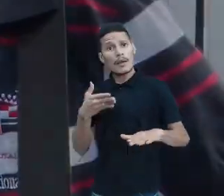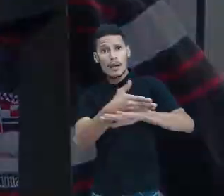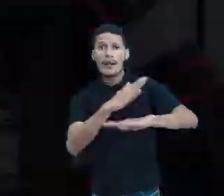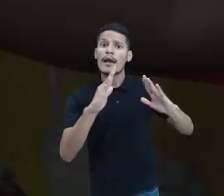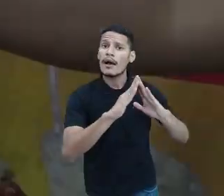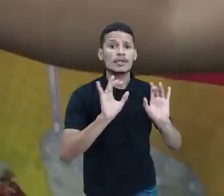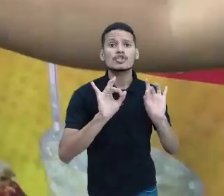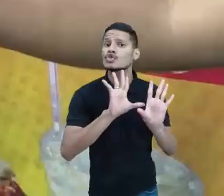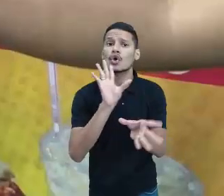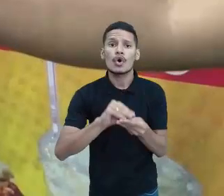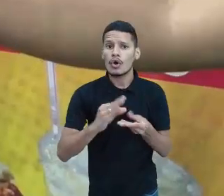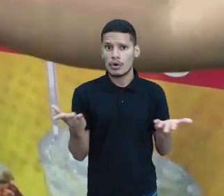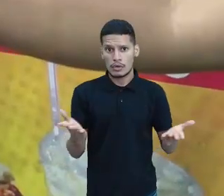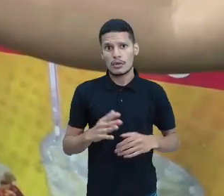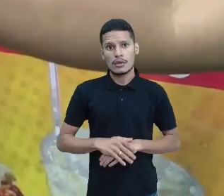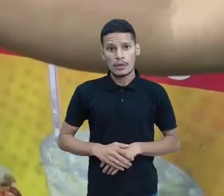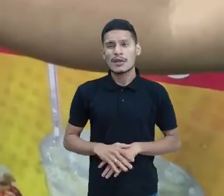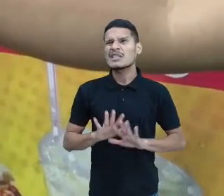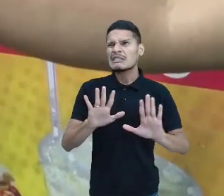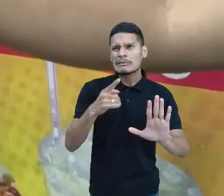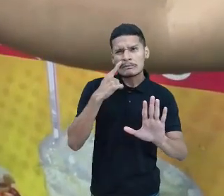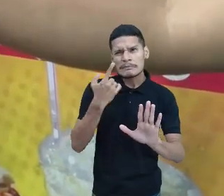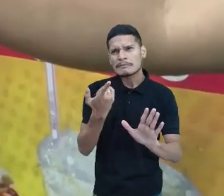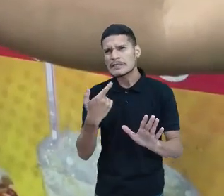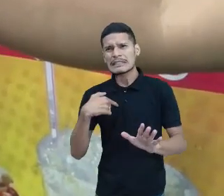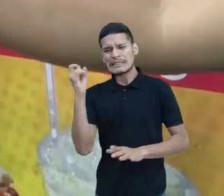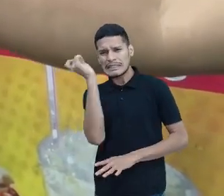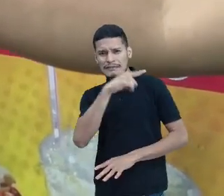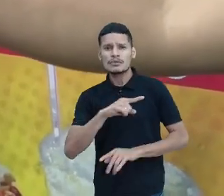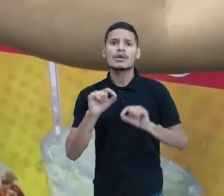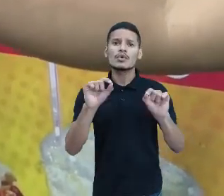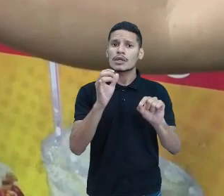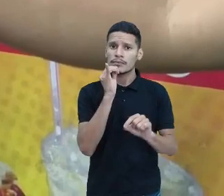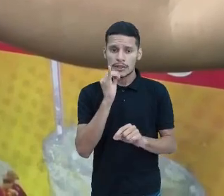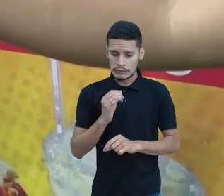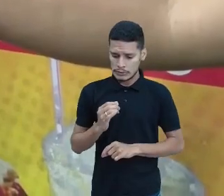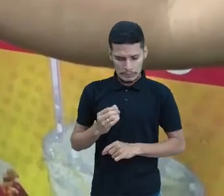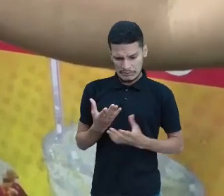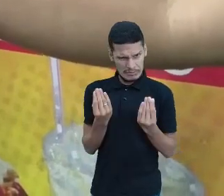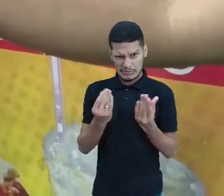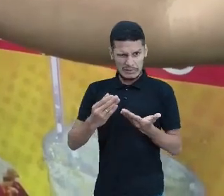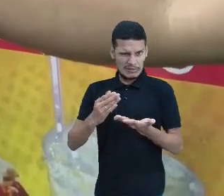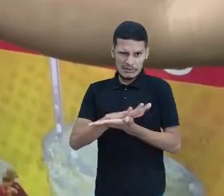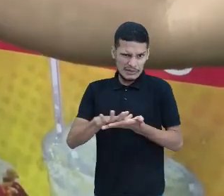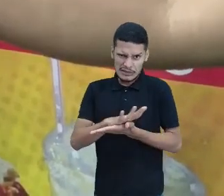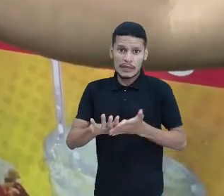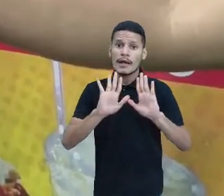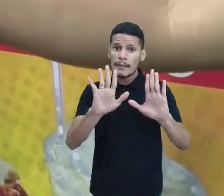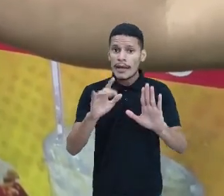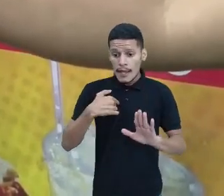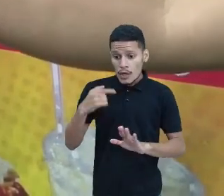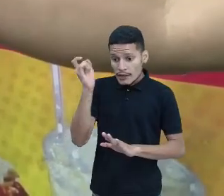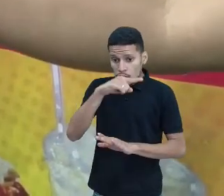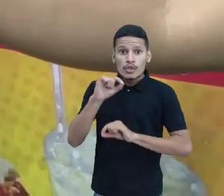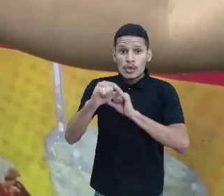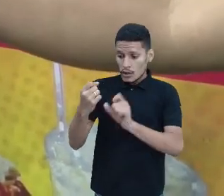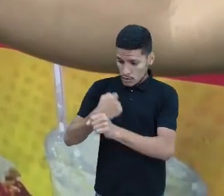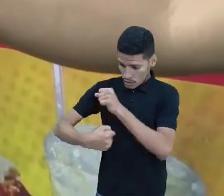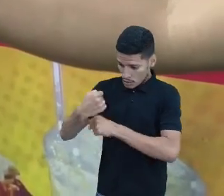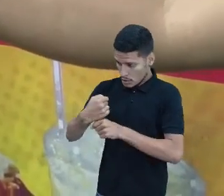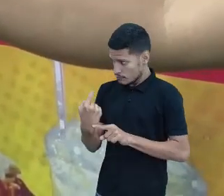casa. Rapaz, dificuldade não tem muito não. Eu já tive uns anos atrás,